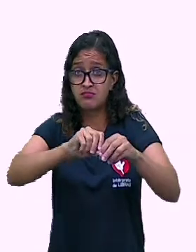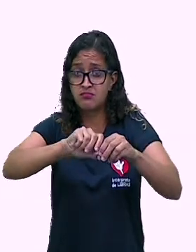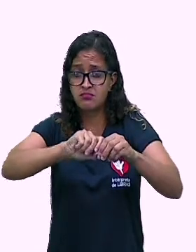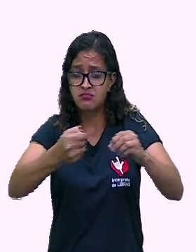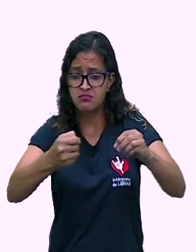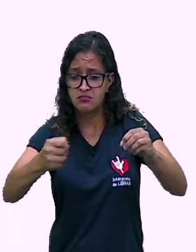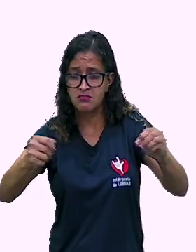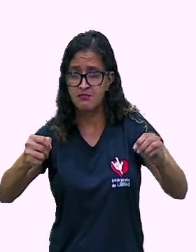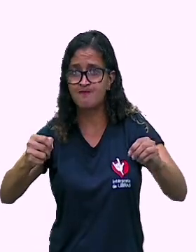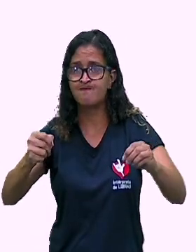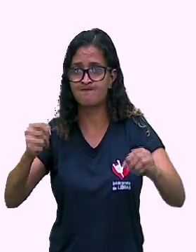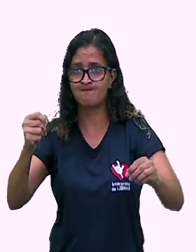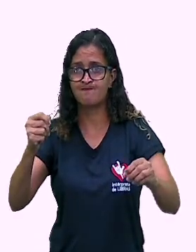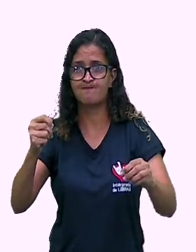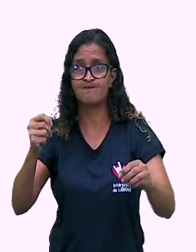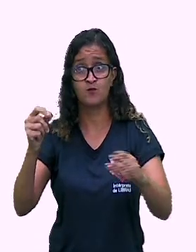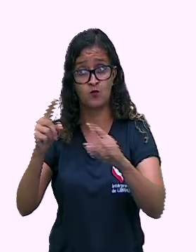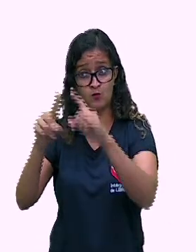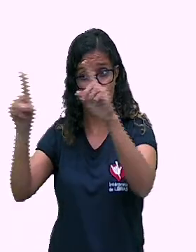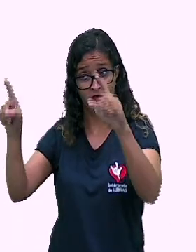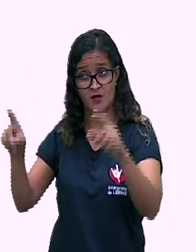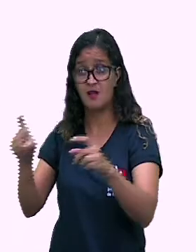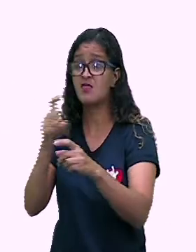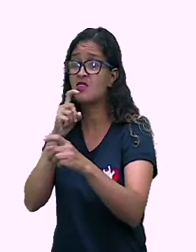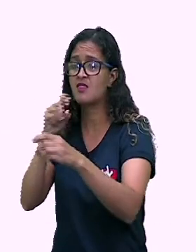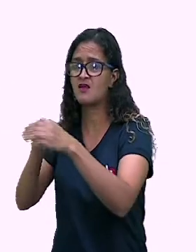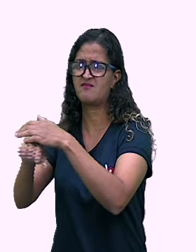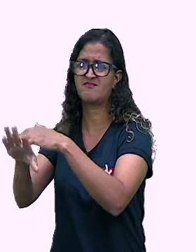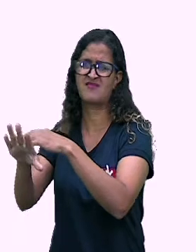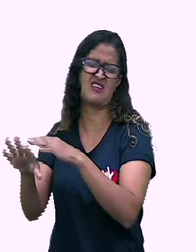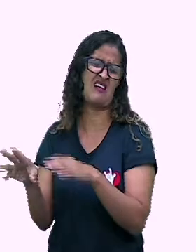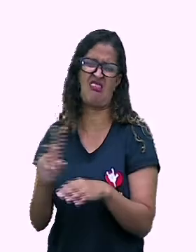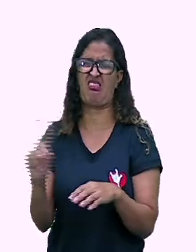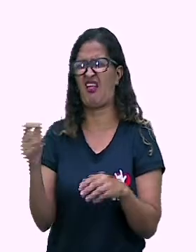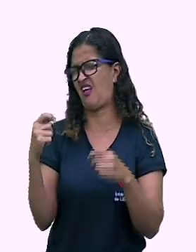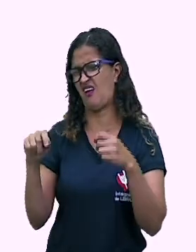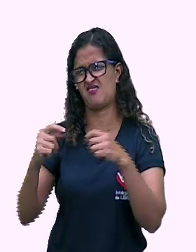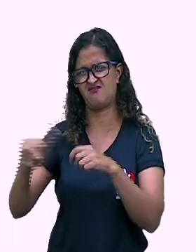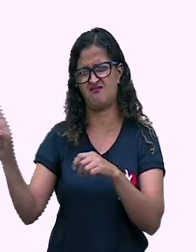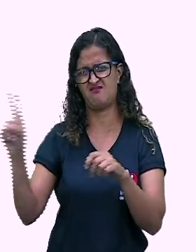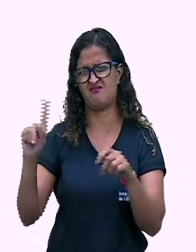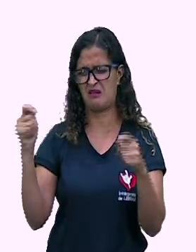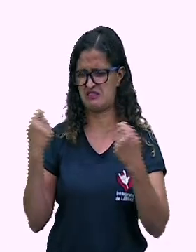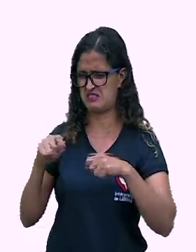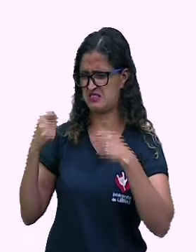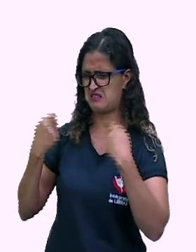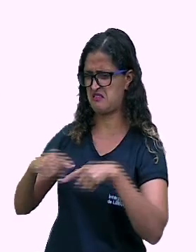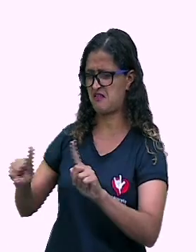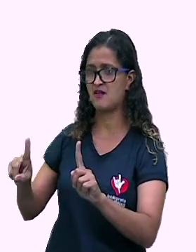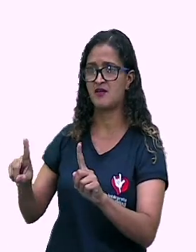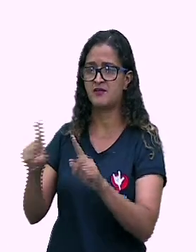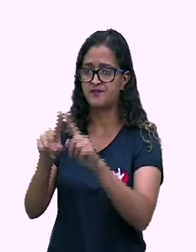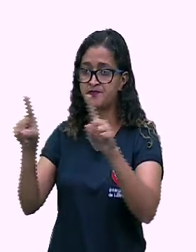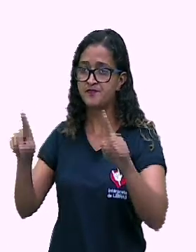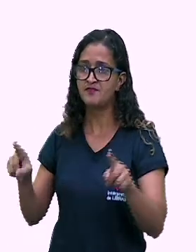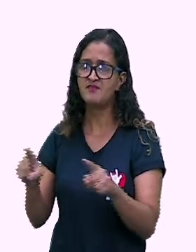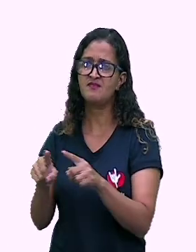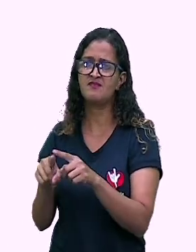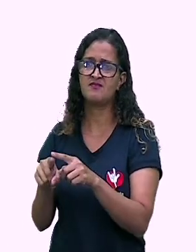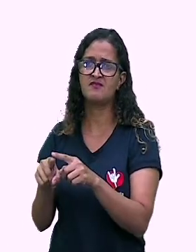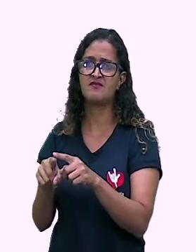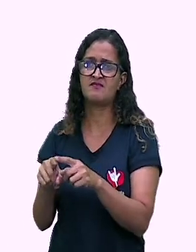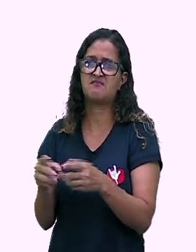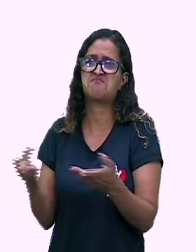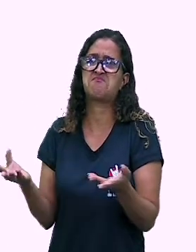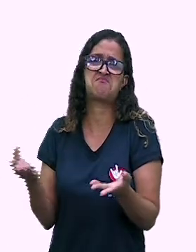aberto, conservar na geladeira. Ah, não tem nada disso não. Como que essa caixinha aí de creme de leite